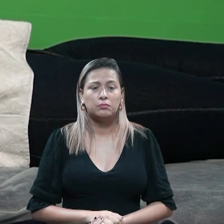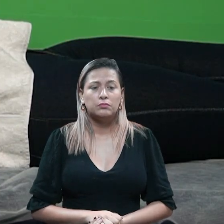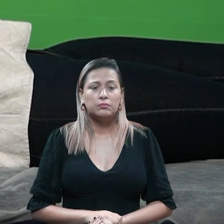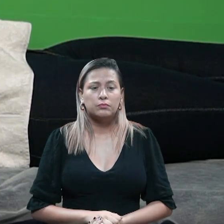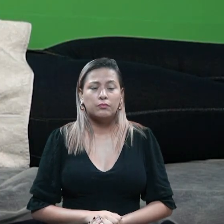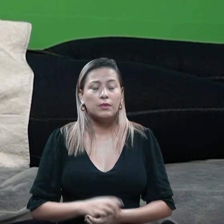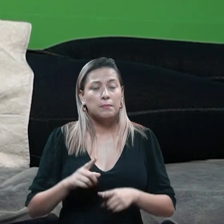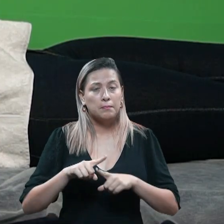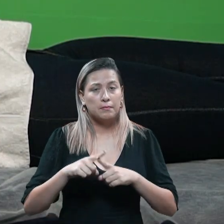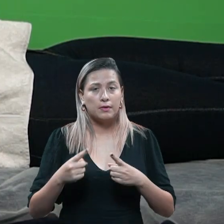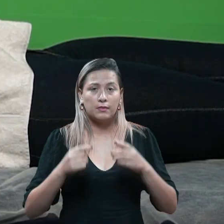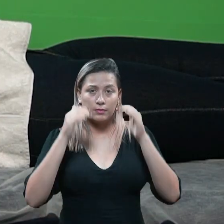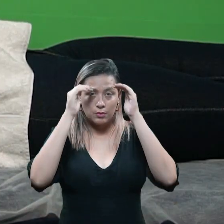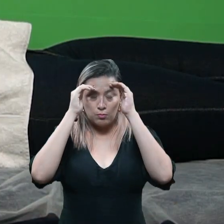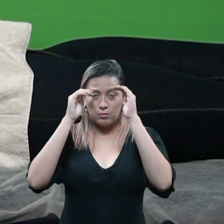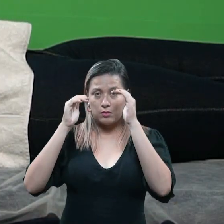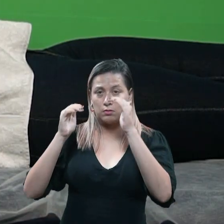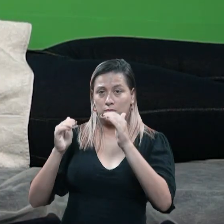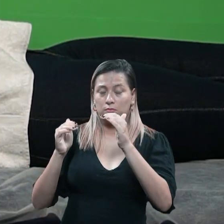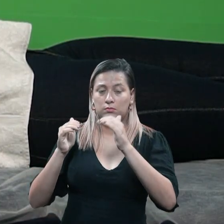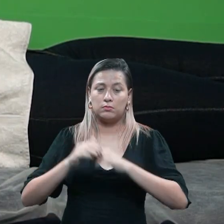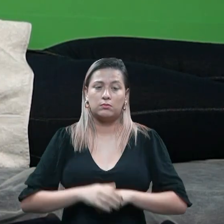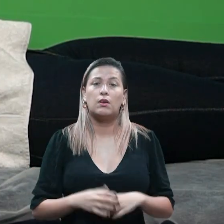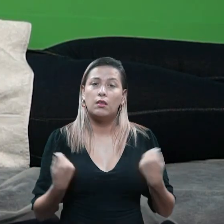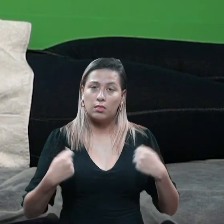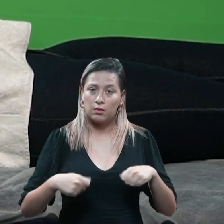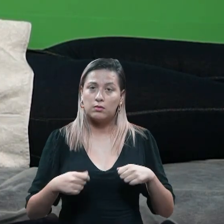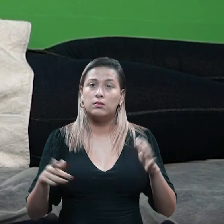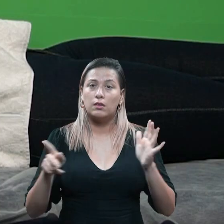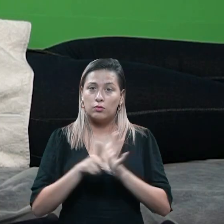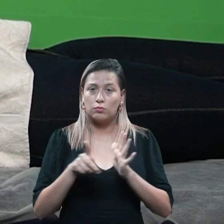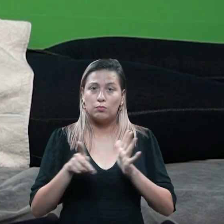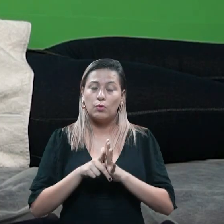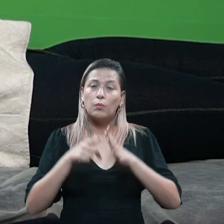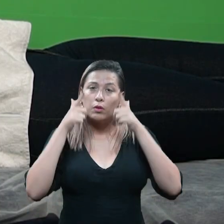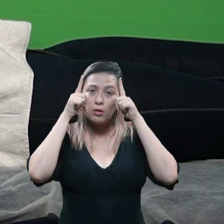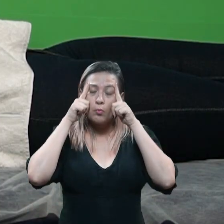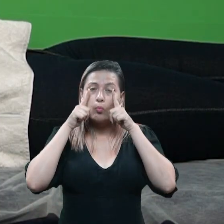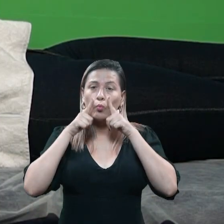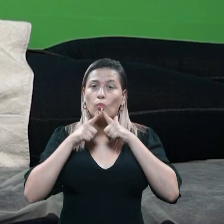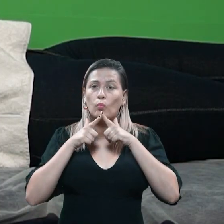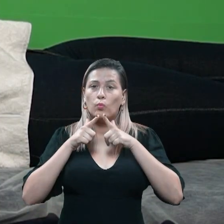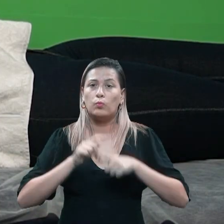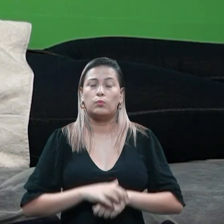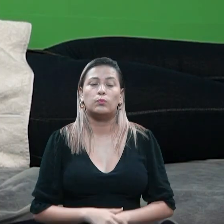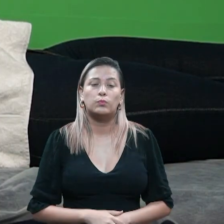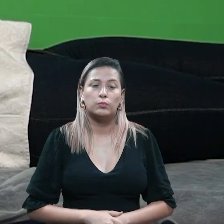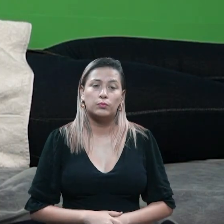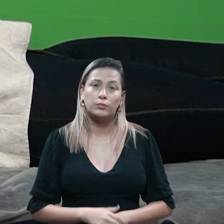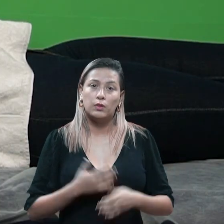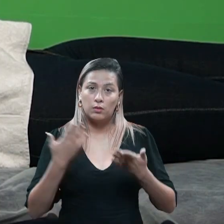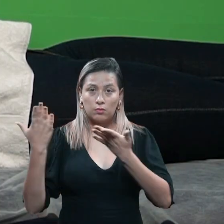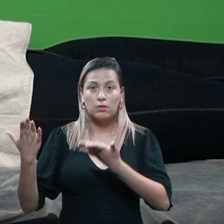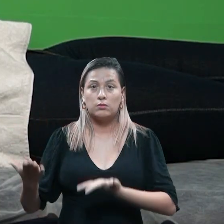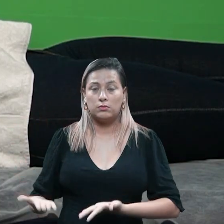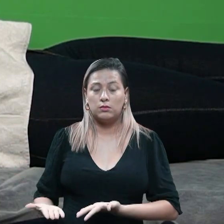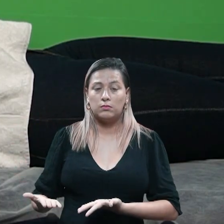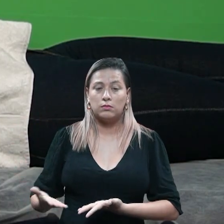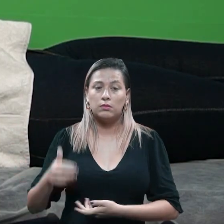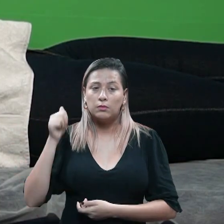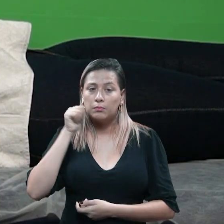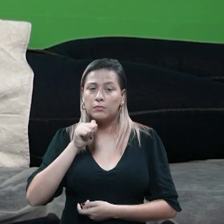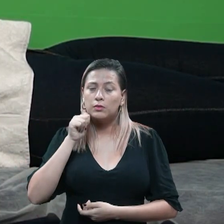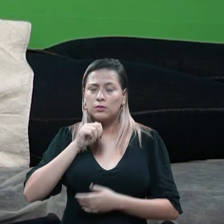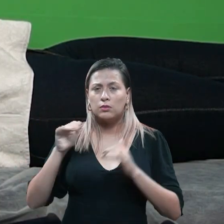você obedecer à necessidade da pele. No caso da minha modelo aqui, eu indicaria